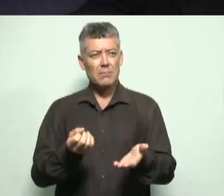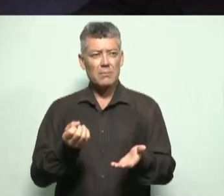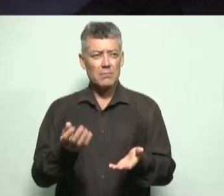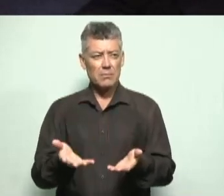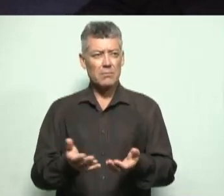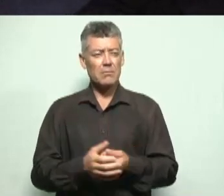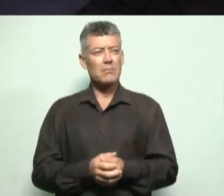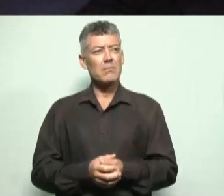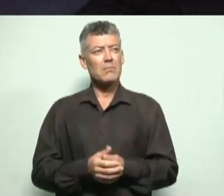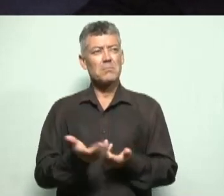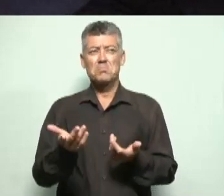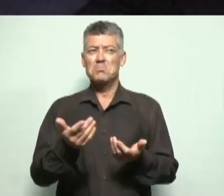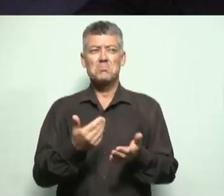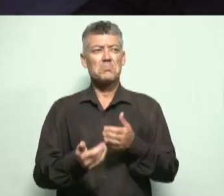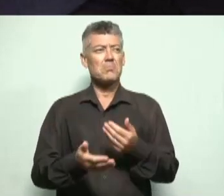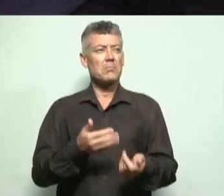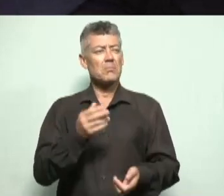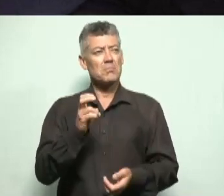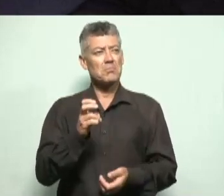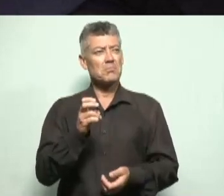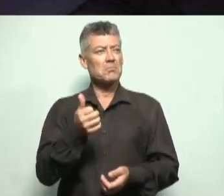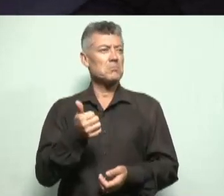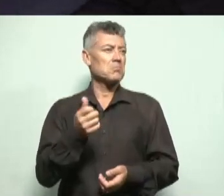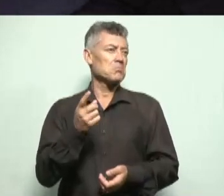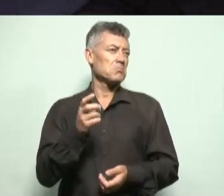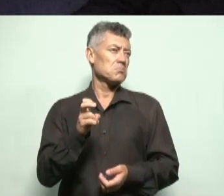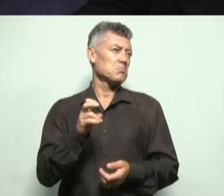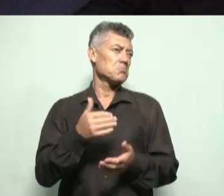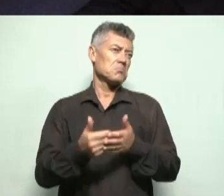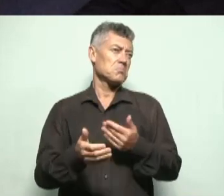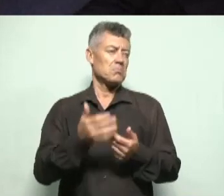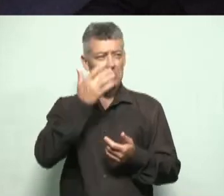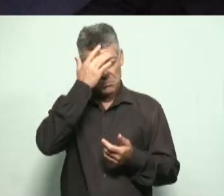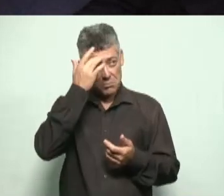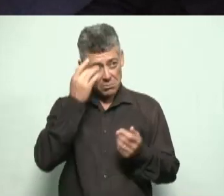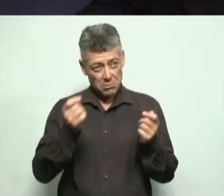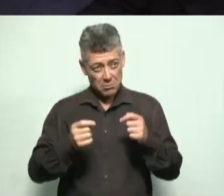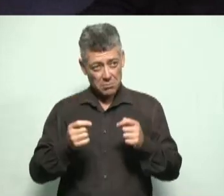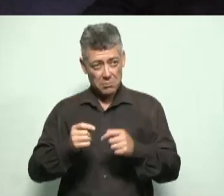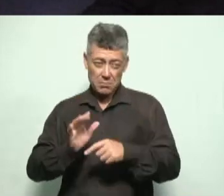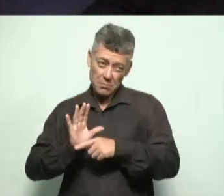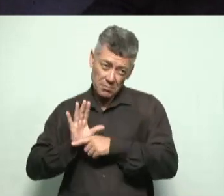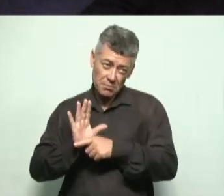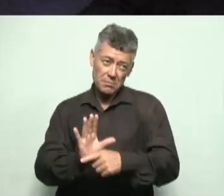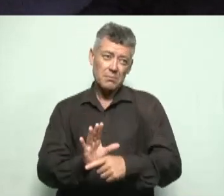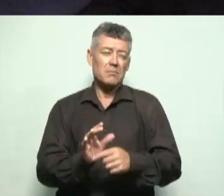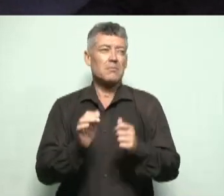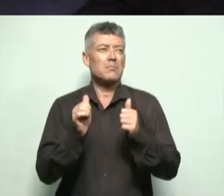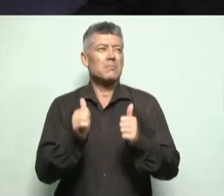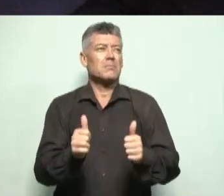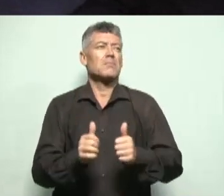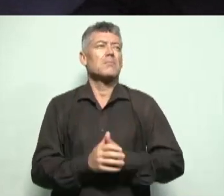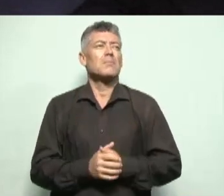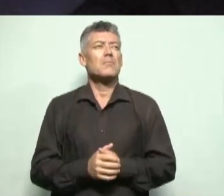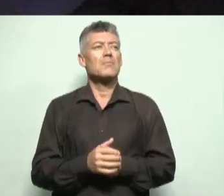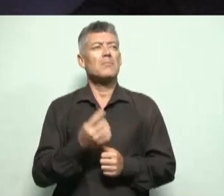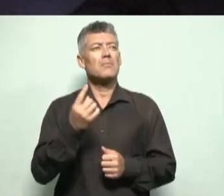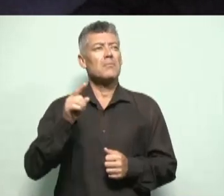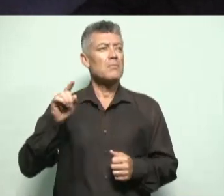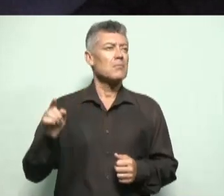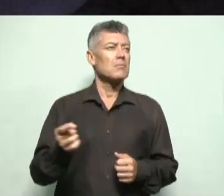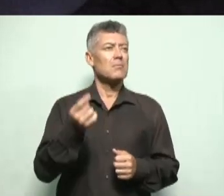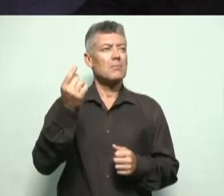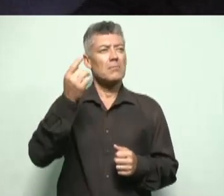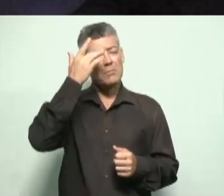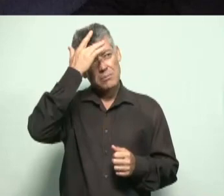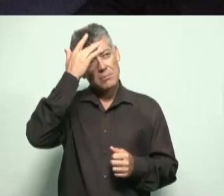podem ser qualquer valor, 5, 10, 15, 20, o valor que a pessoa puder, ela é muito importante. Mais de 1.300.000